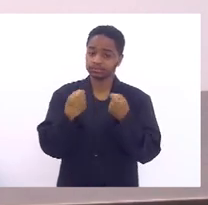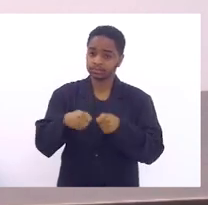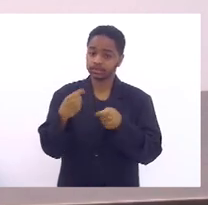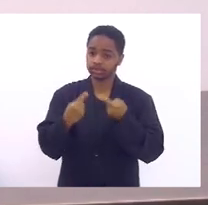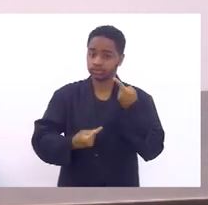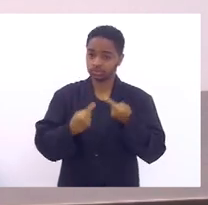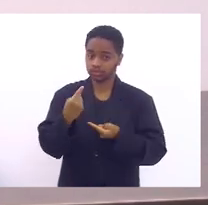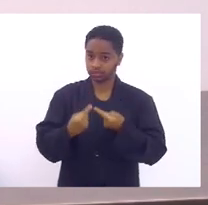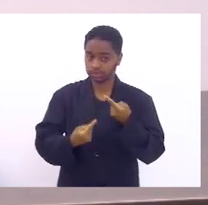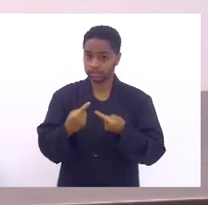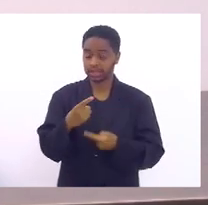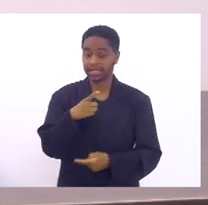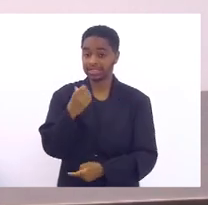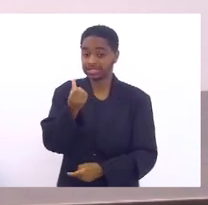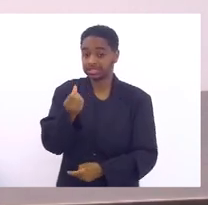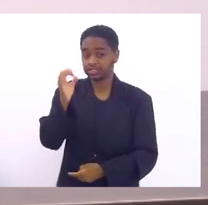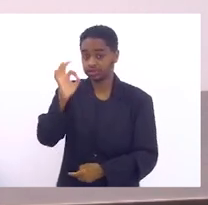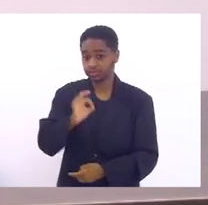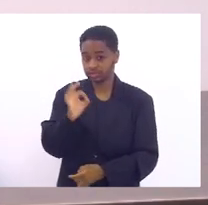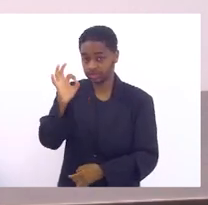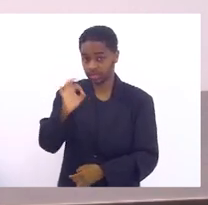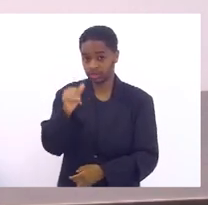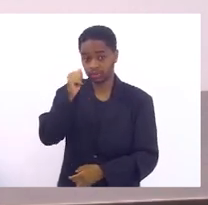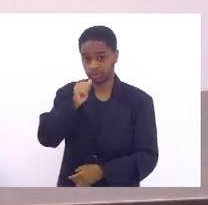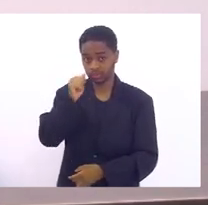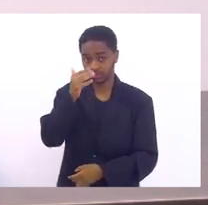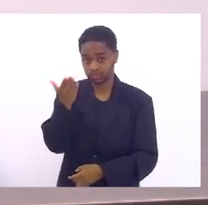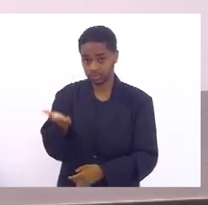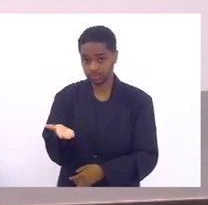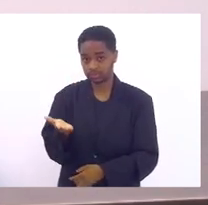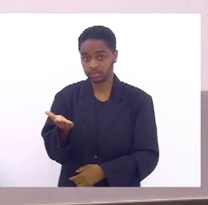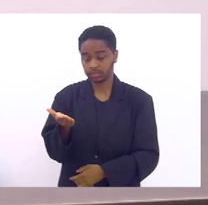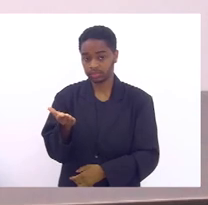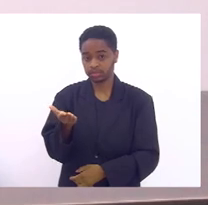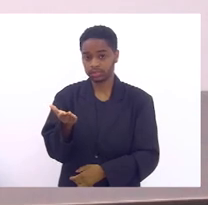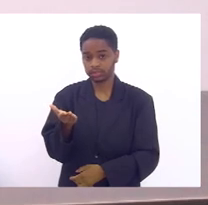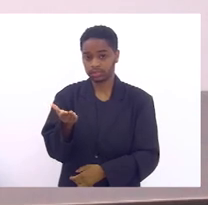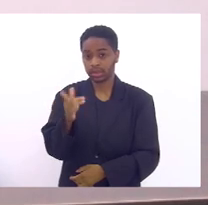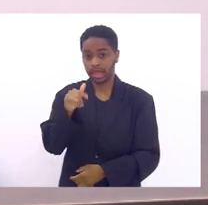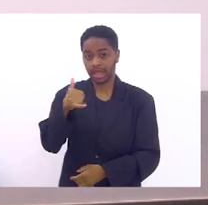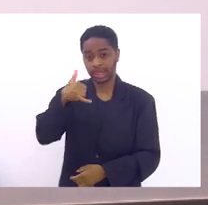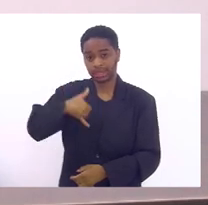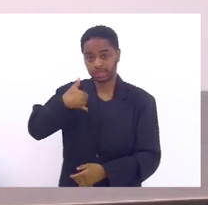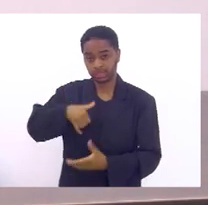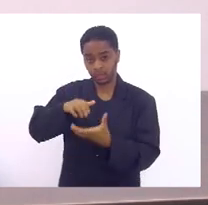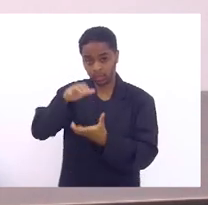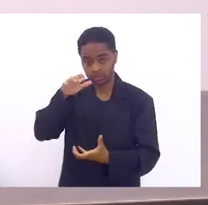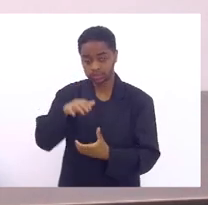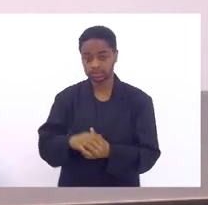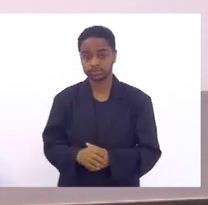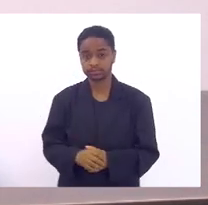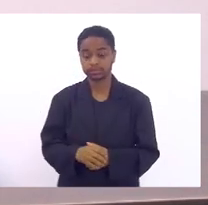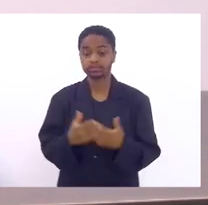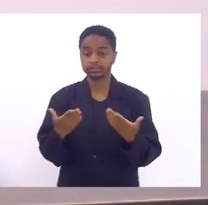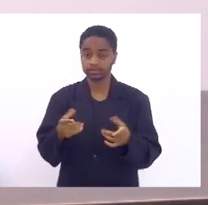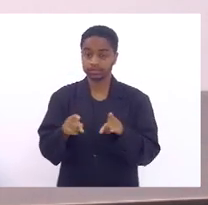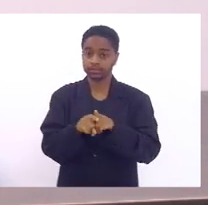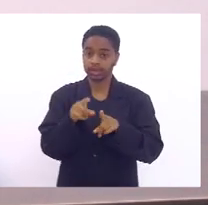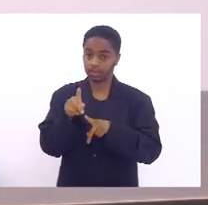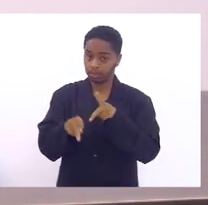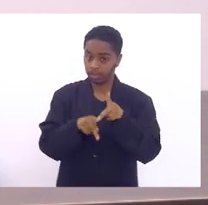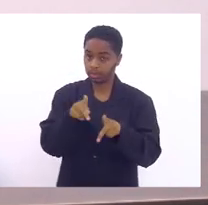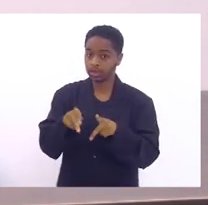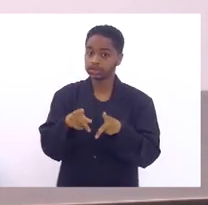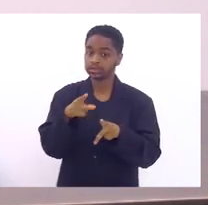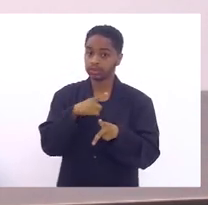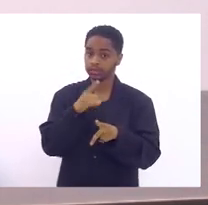sobre isso 6% do total de vítimas mulheres de violência doméstica são idosas então assim também uma população em situação